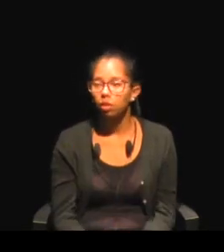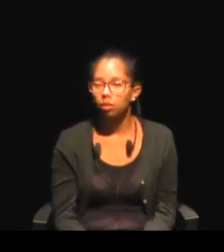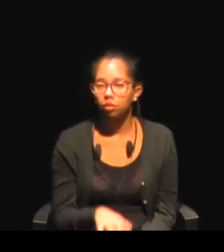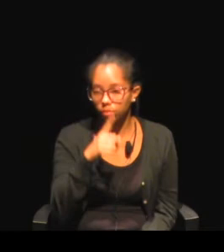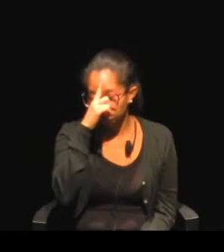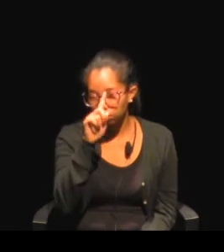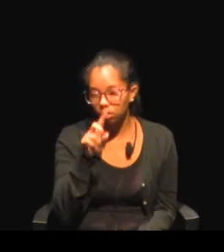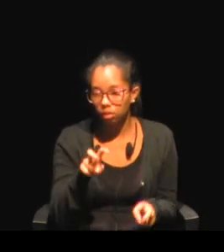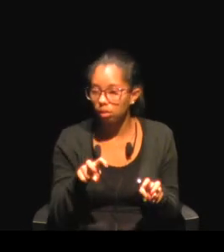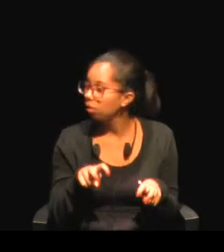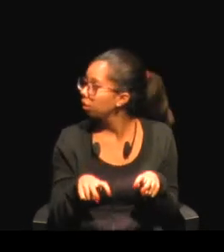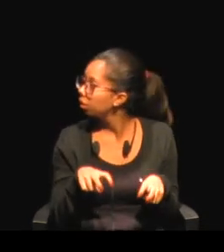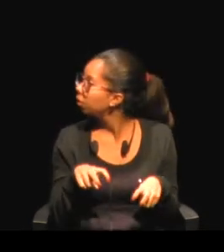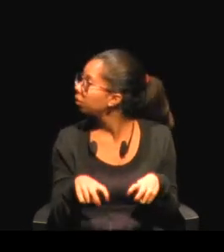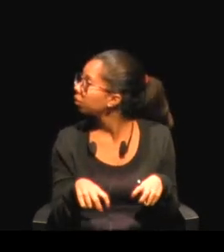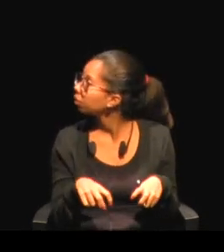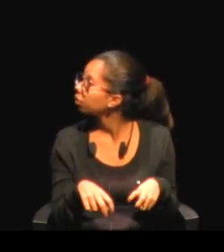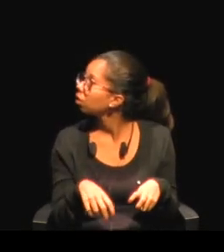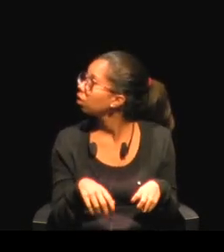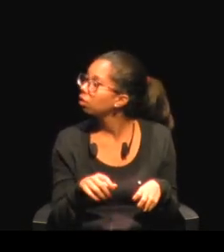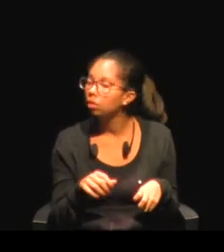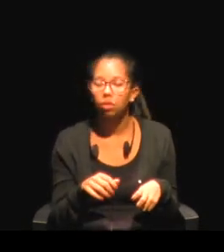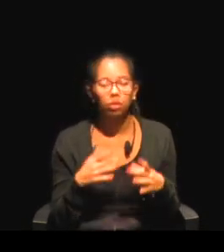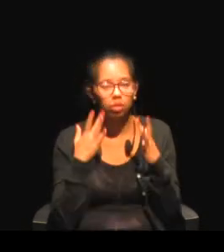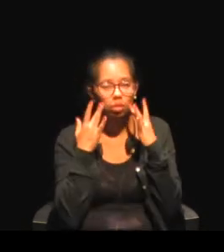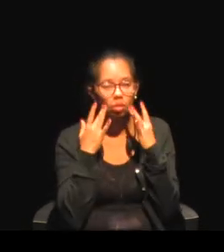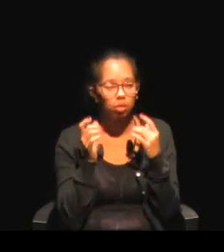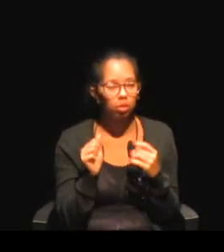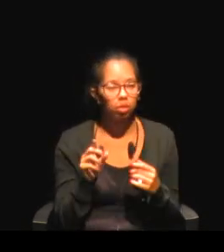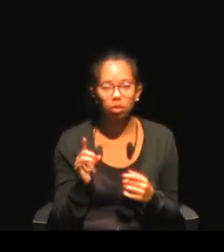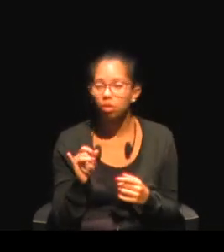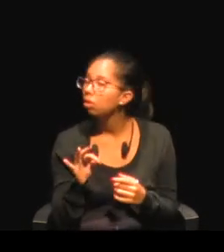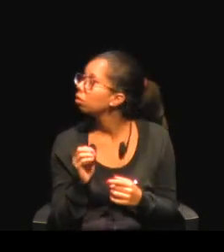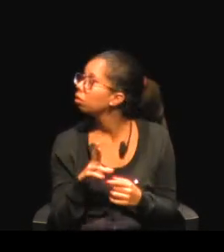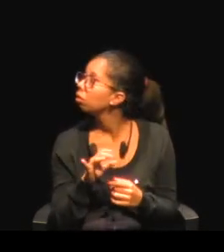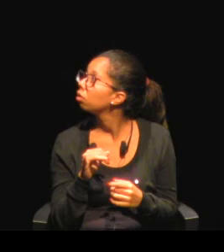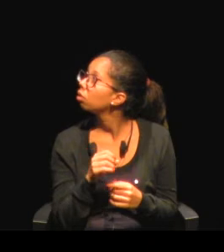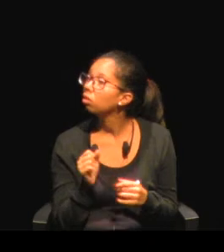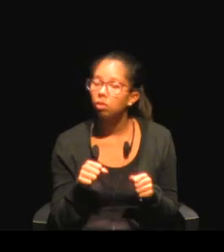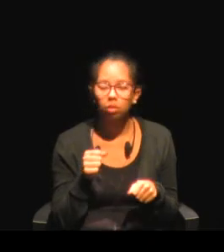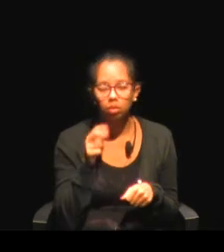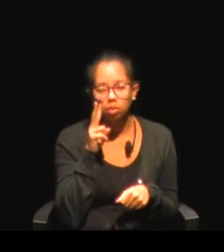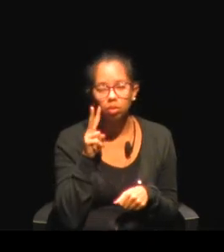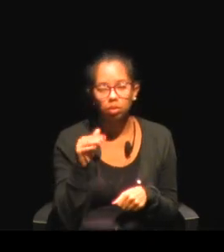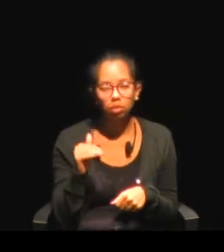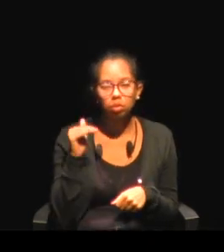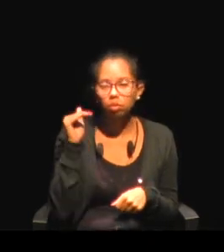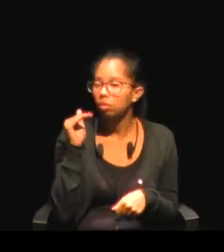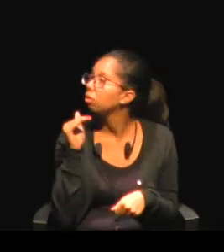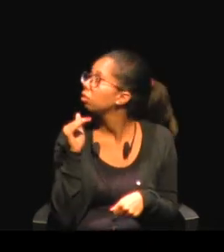desse auditório... Oh, meu Deus, desculpa, gente. A ideia desse auditório é isso, a topografia está subindo para